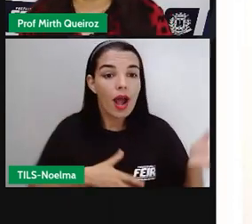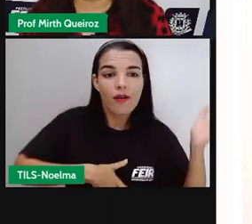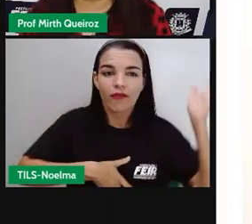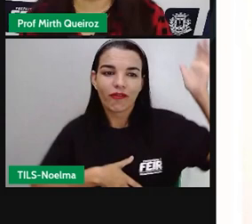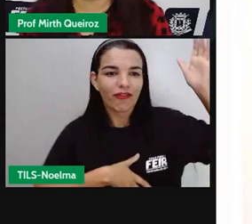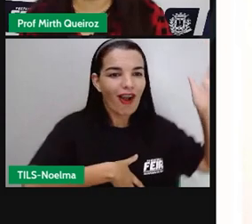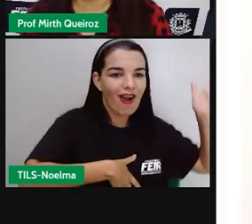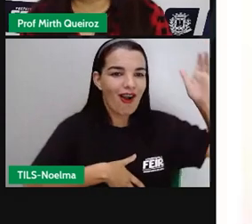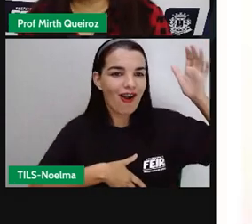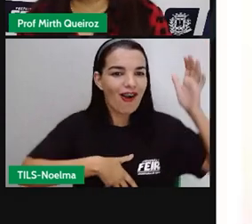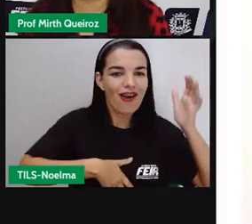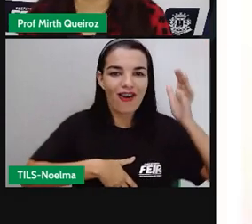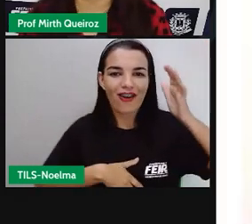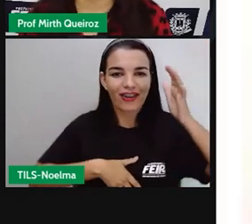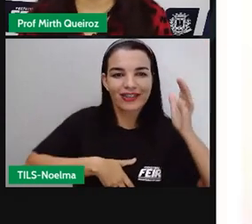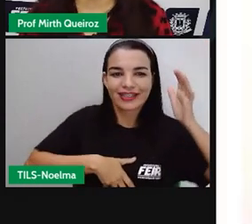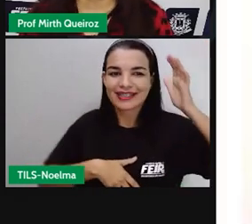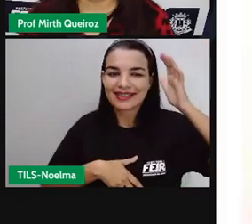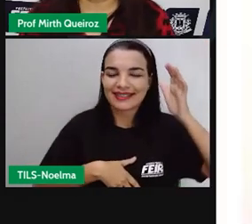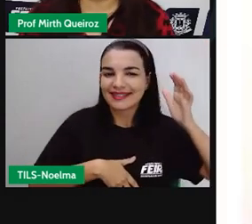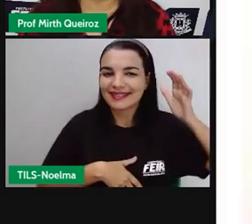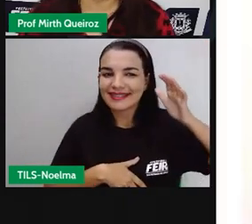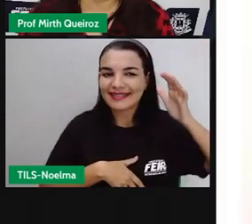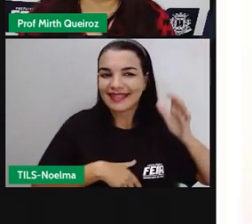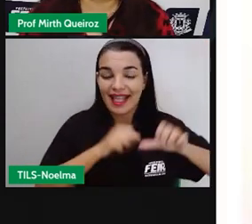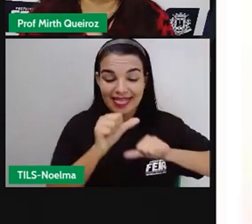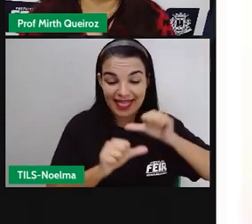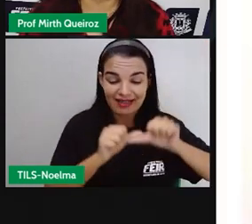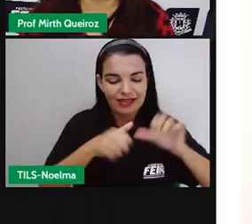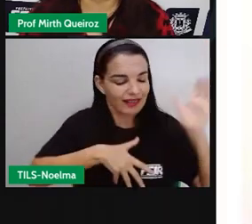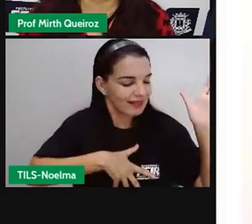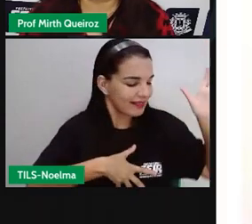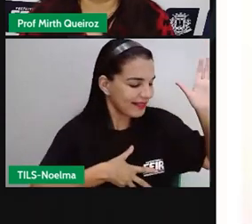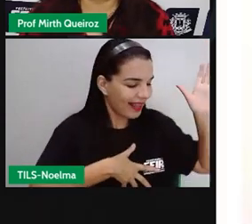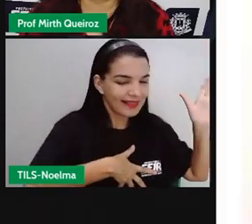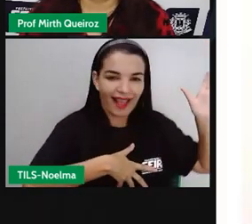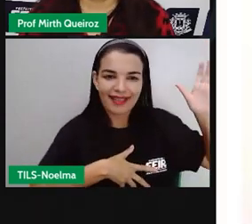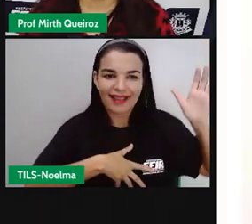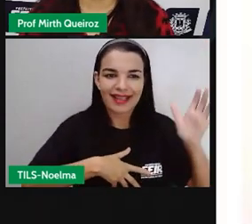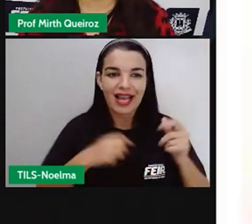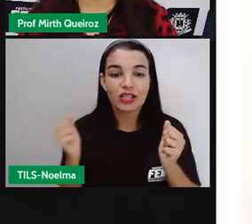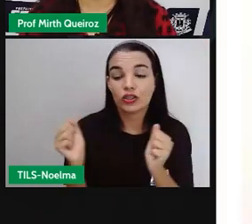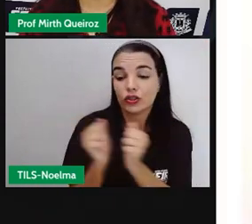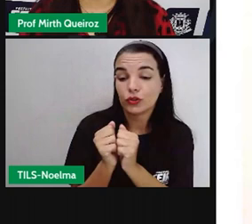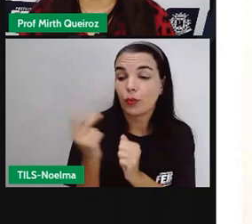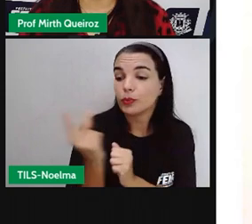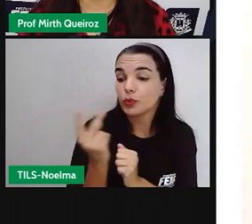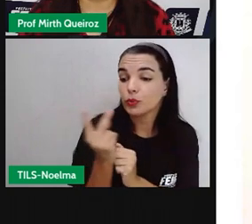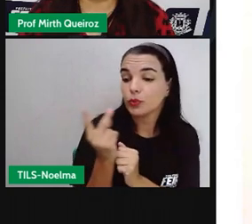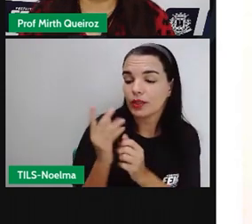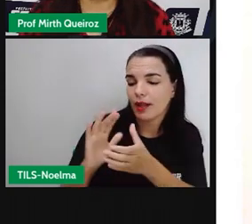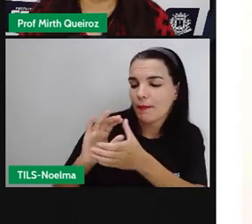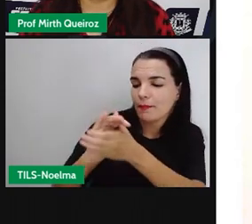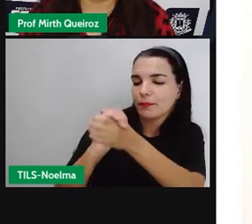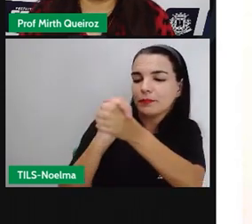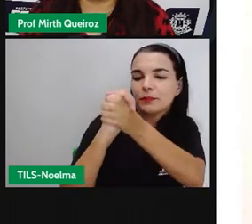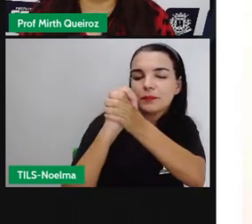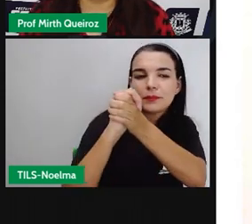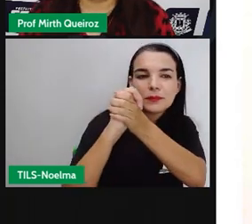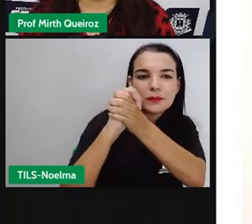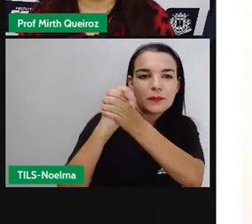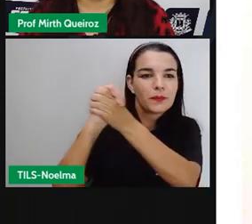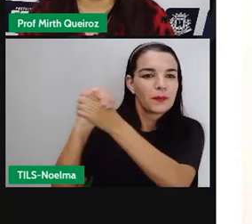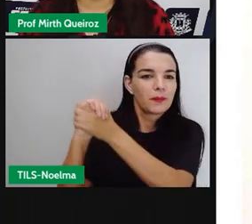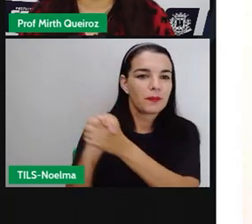sobre o forró como dança. O forró, ele é dançado em pares em posição de abraço